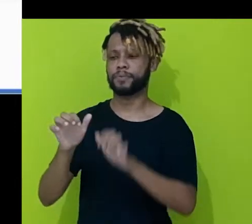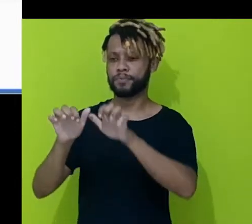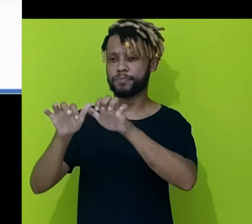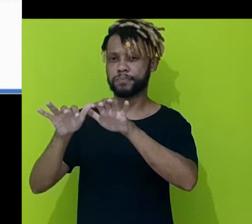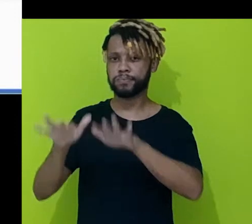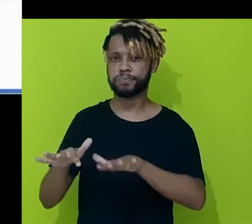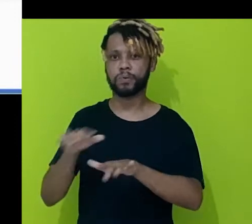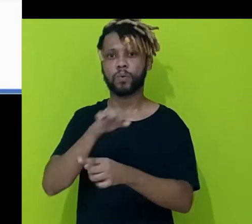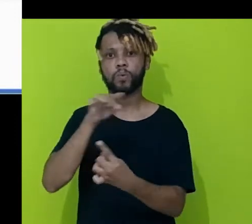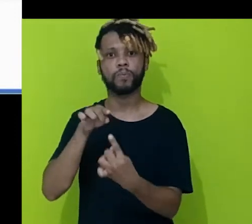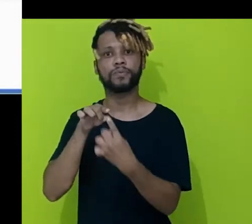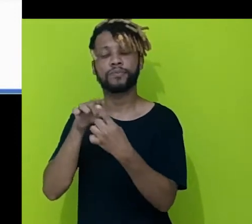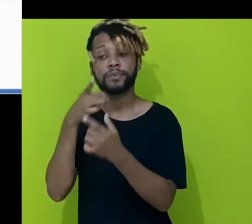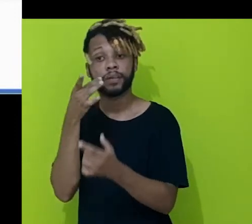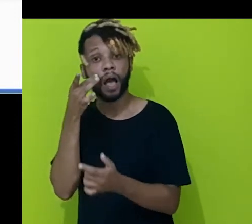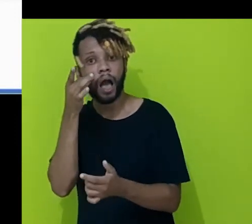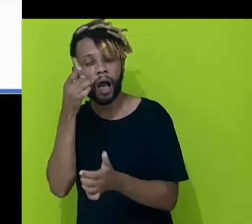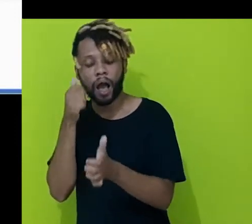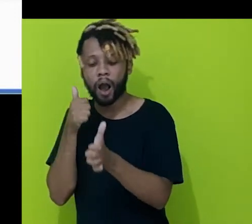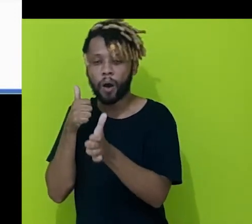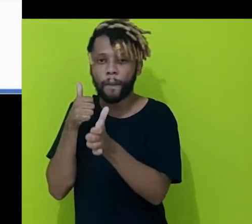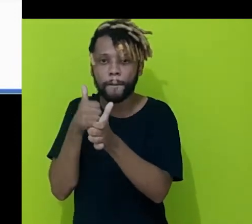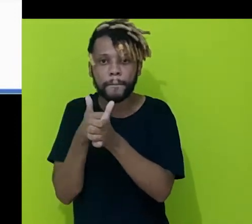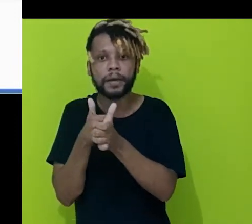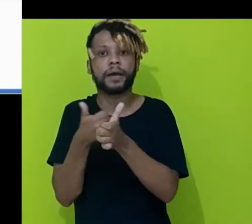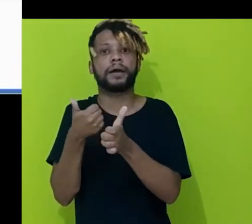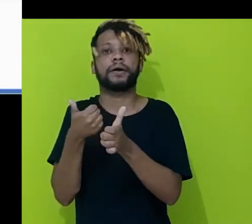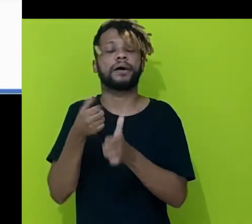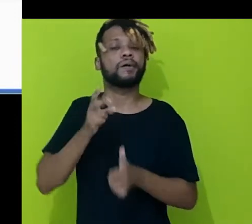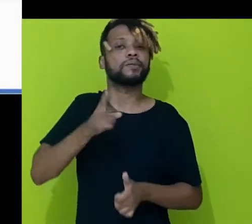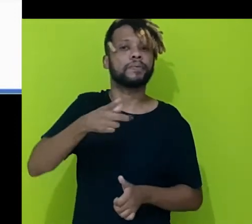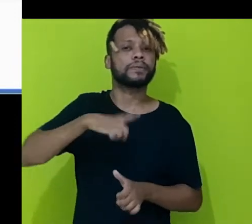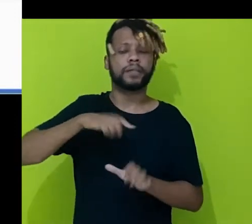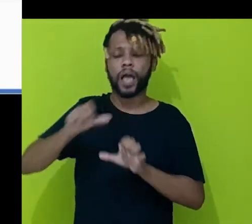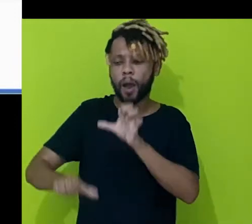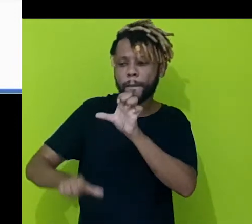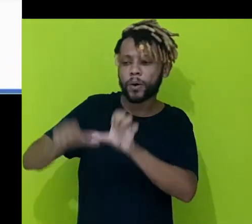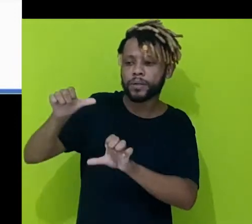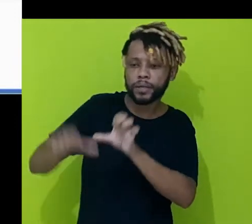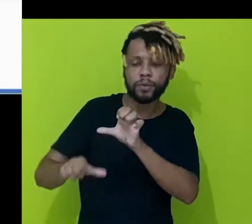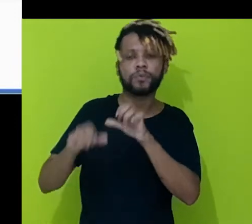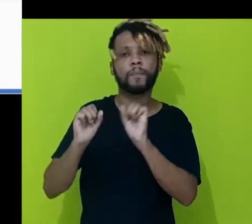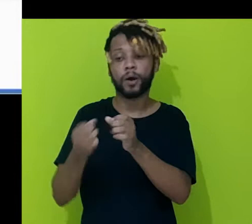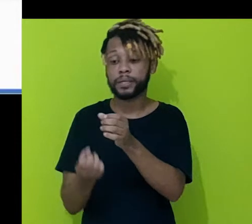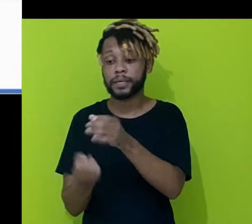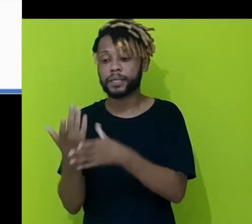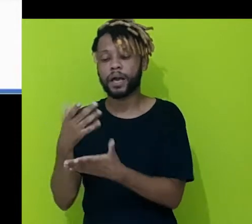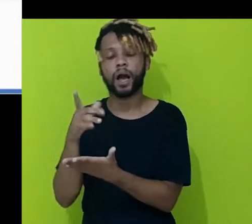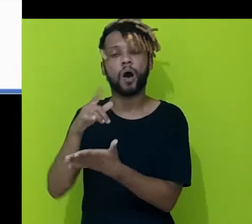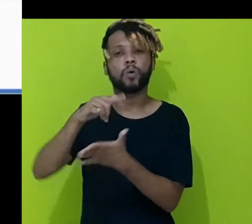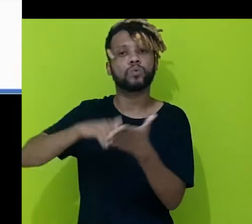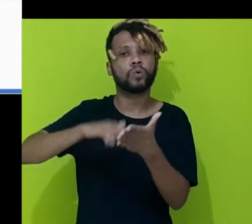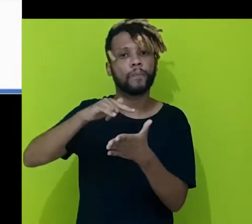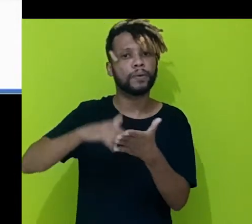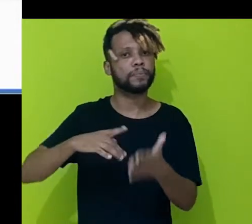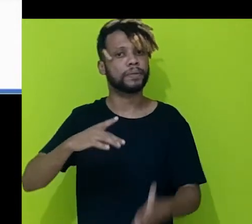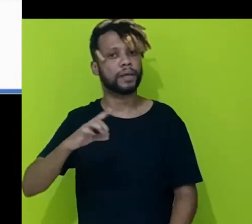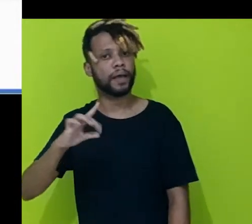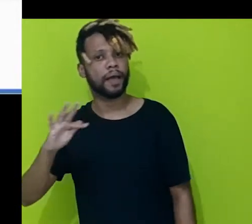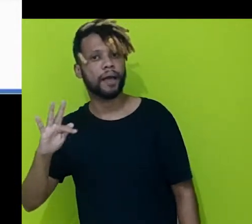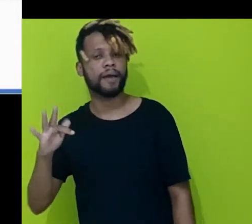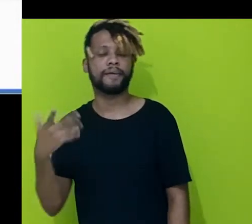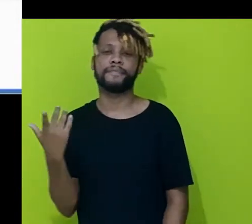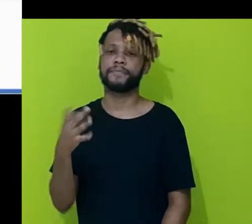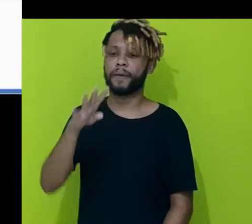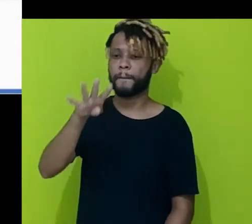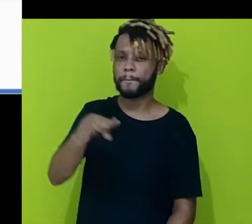você faz uma alteração, você pode gerar um PDF, os itens orçamentários, planilha de distribuição.